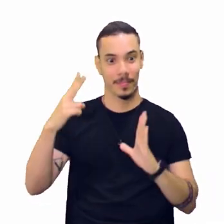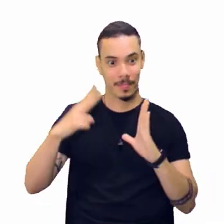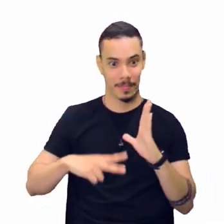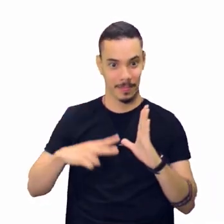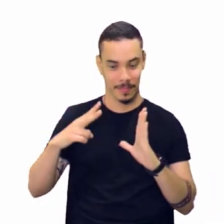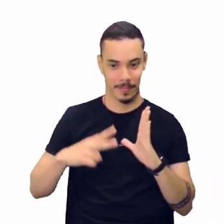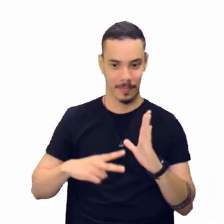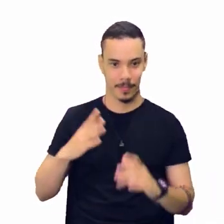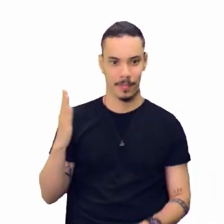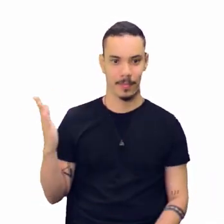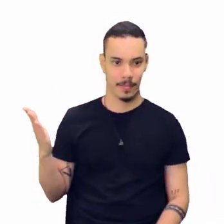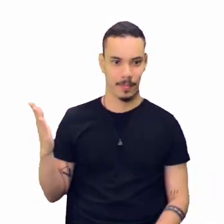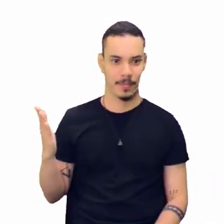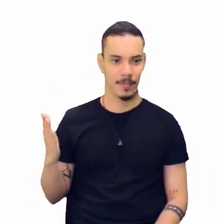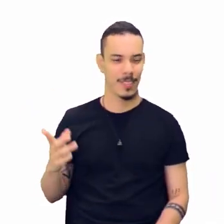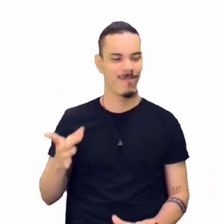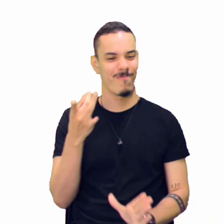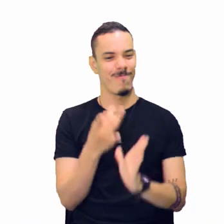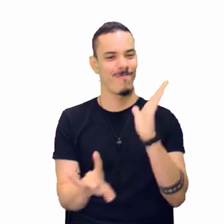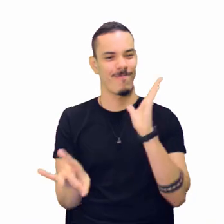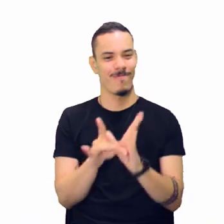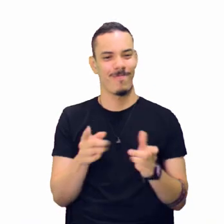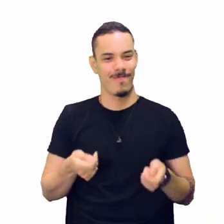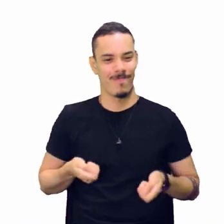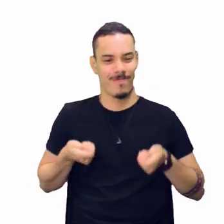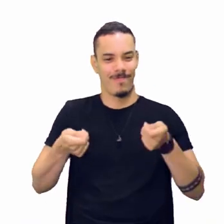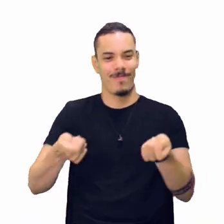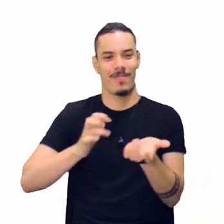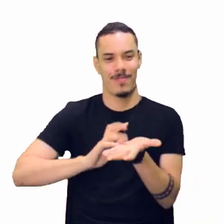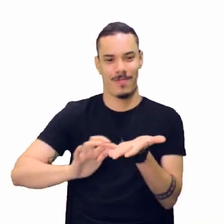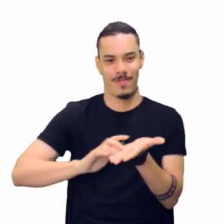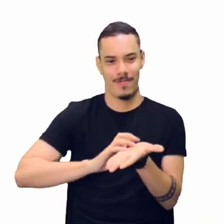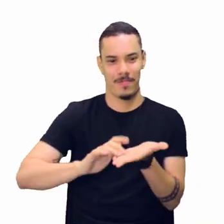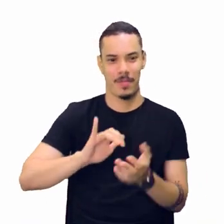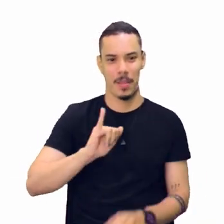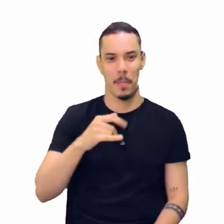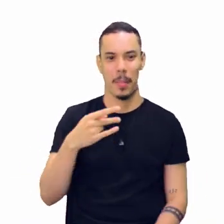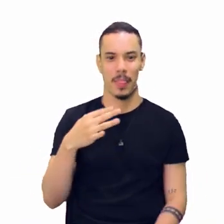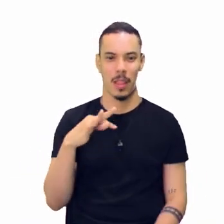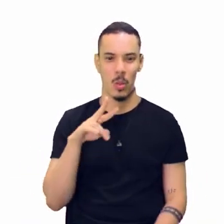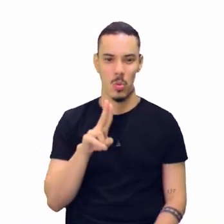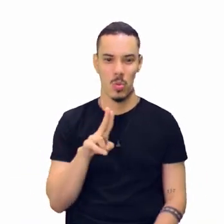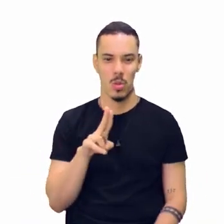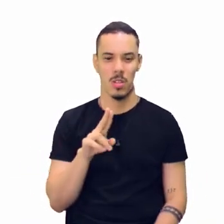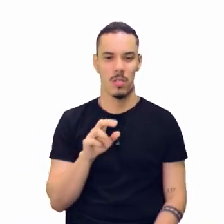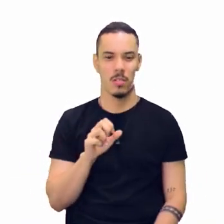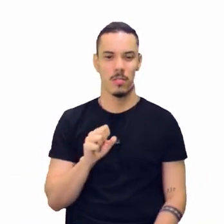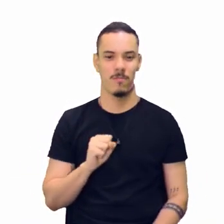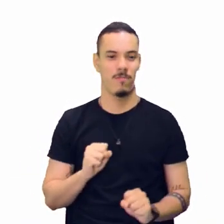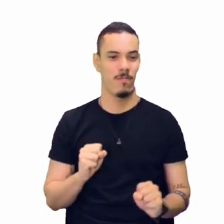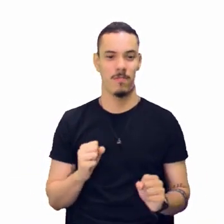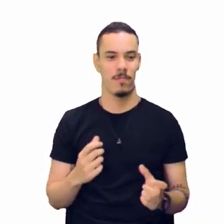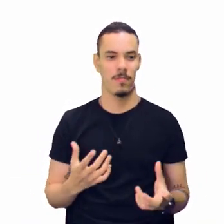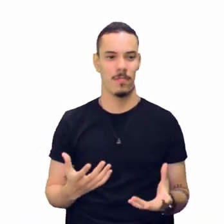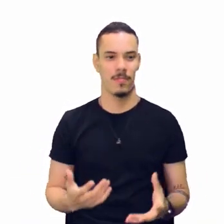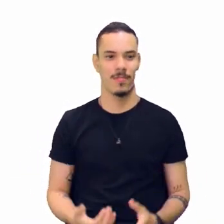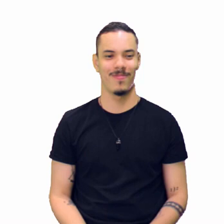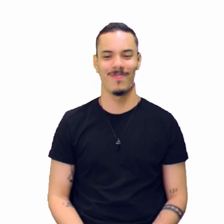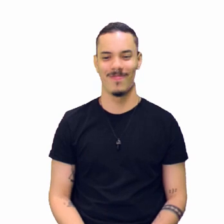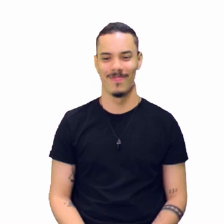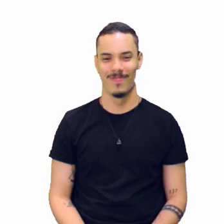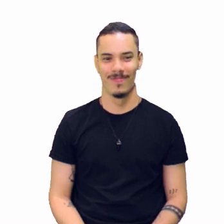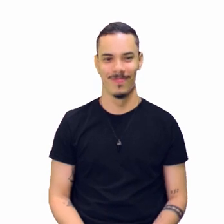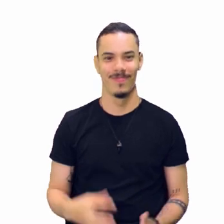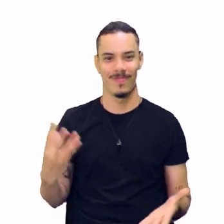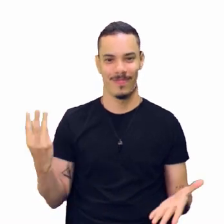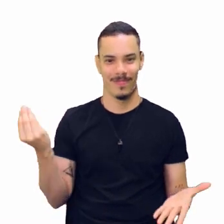Leia. Detesta entregar carnê de IPTU. Vamos lá, esse saiu bem, ó.